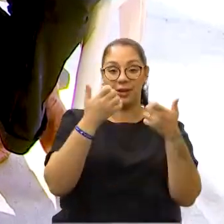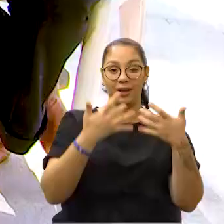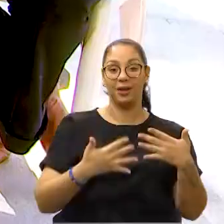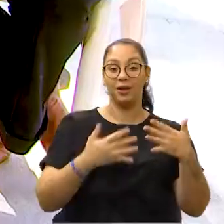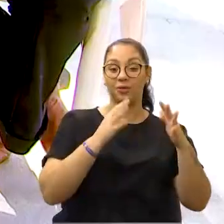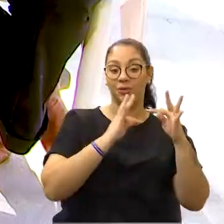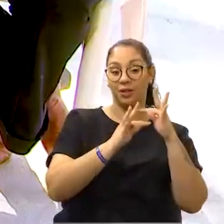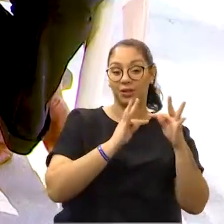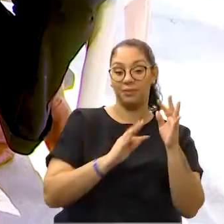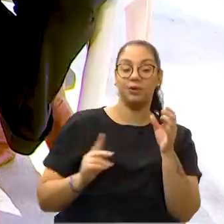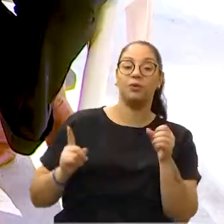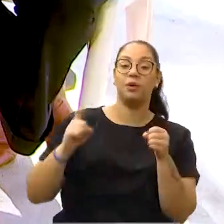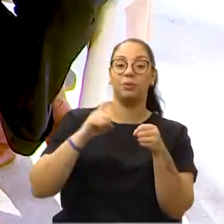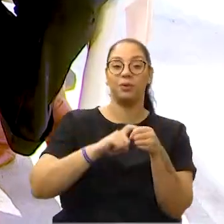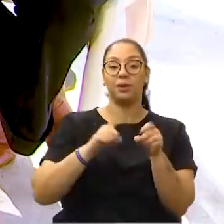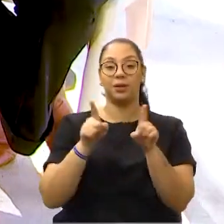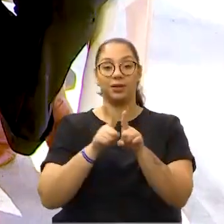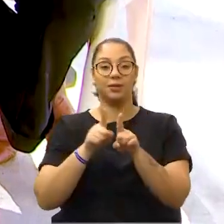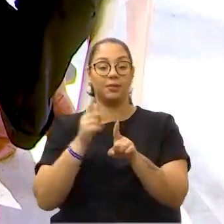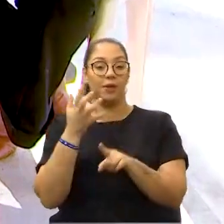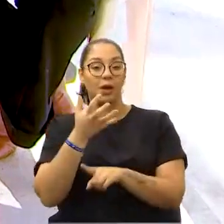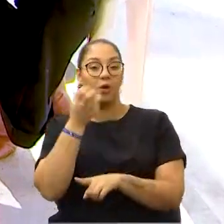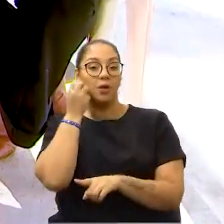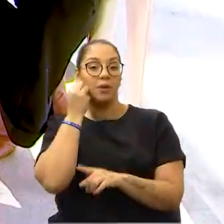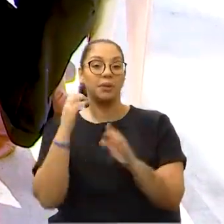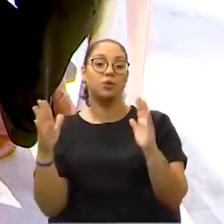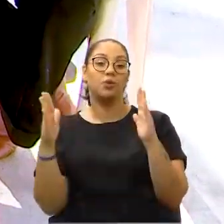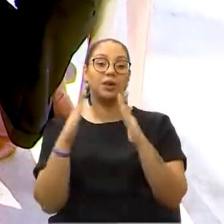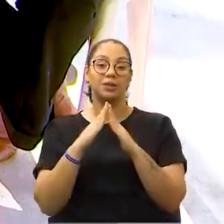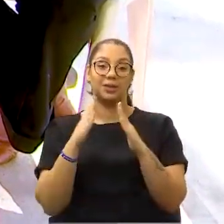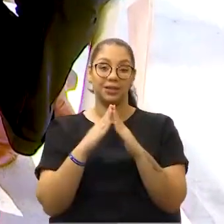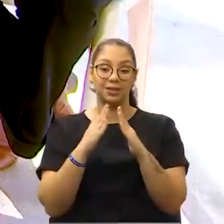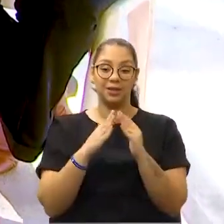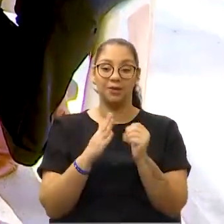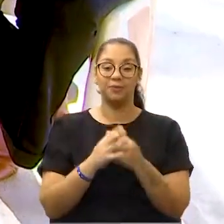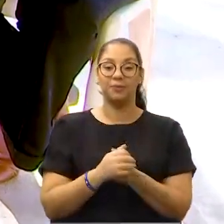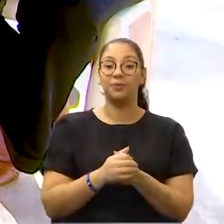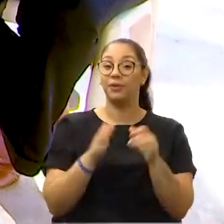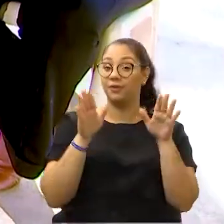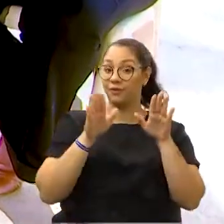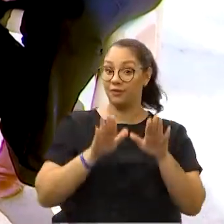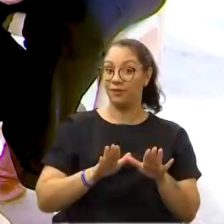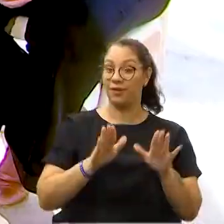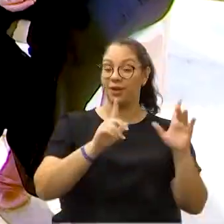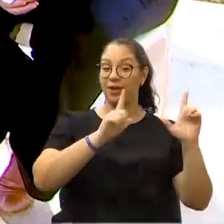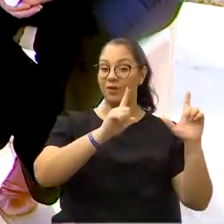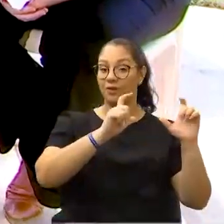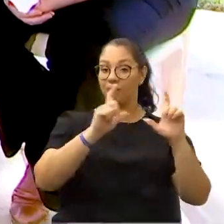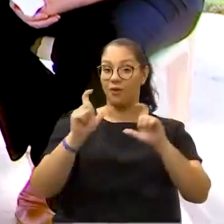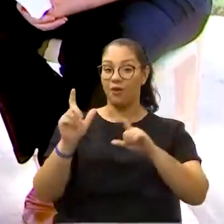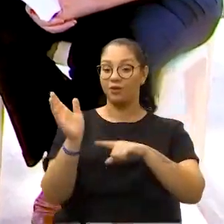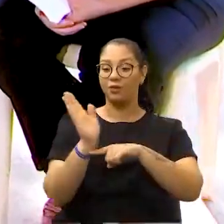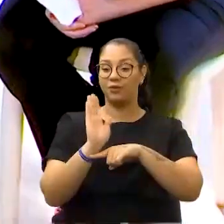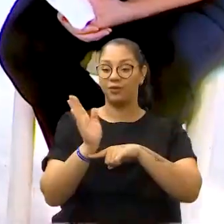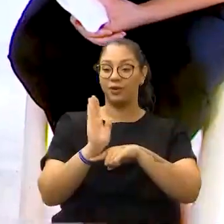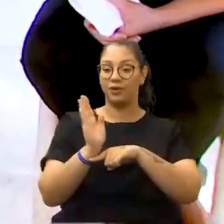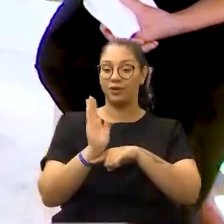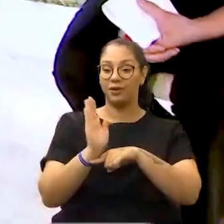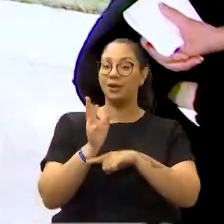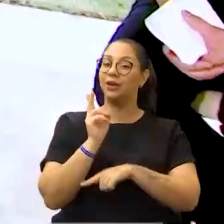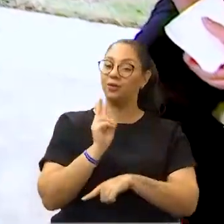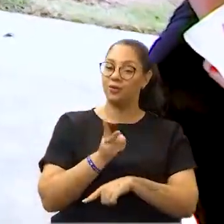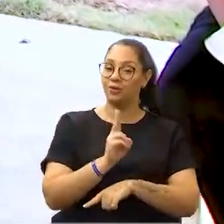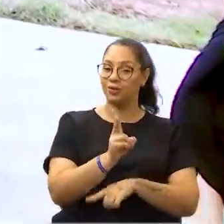Haroldo. A gente vai falar sobre tratamento e recuperação e acolhimento residencial. Vocês ficam